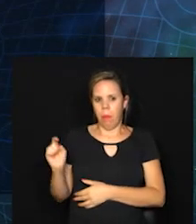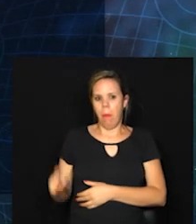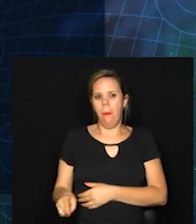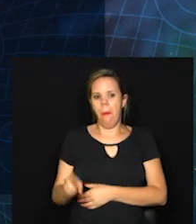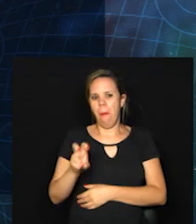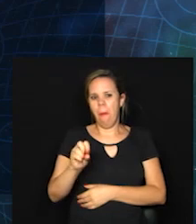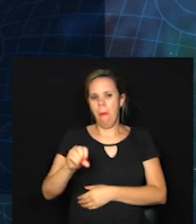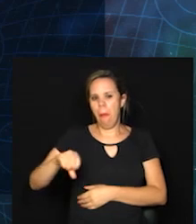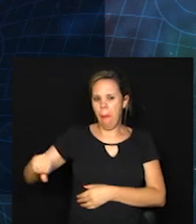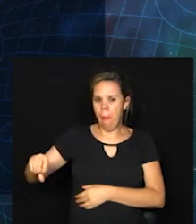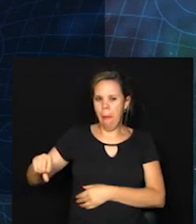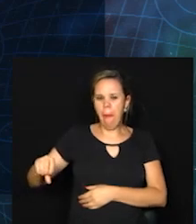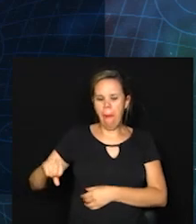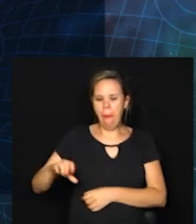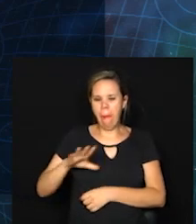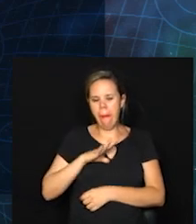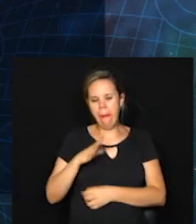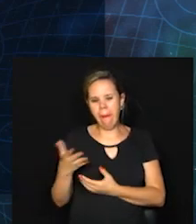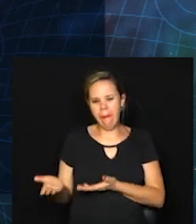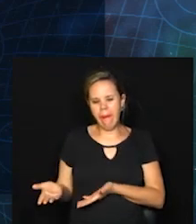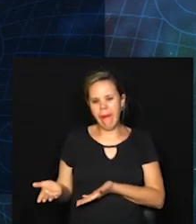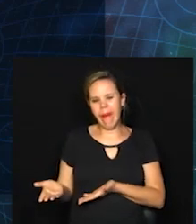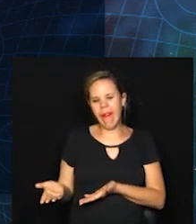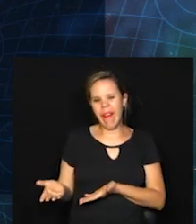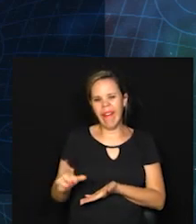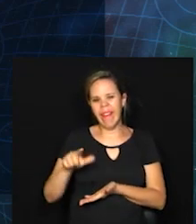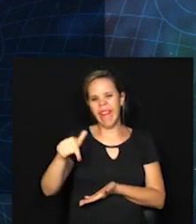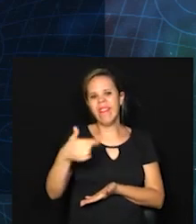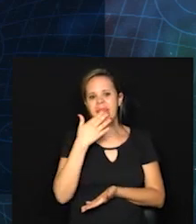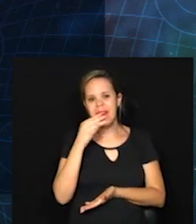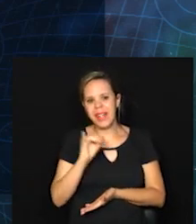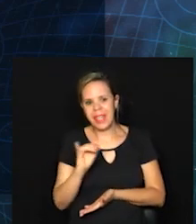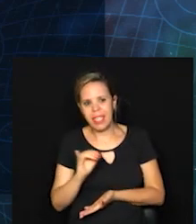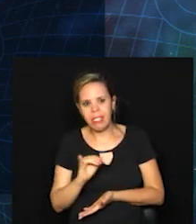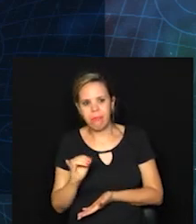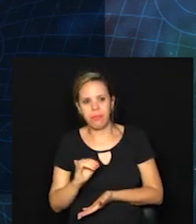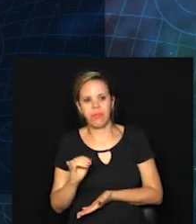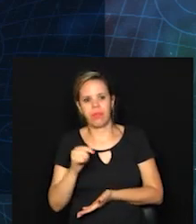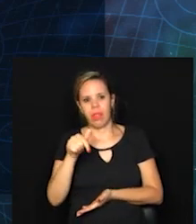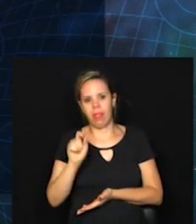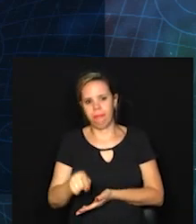34.509 casos na nossa cidade, seguidas de Indaiatuba,